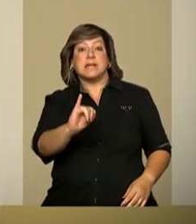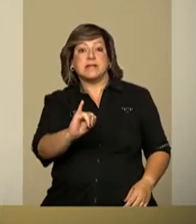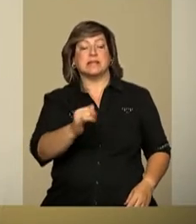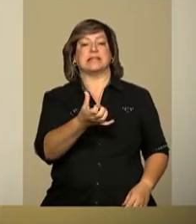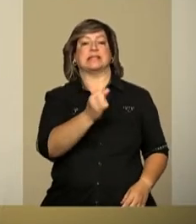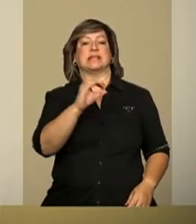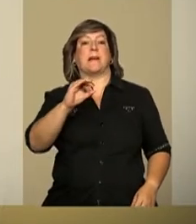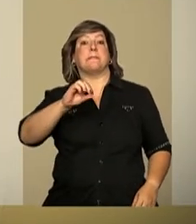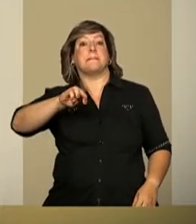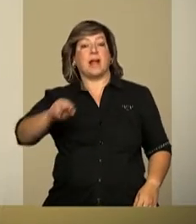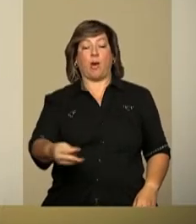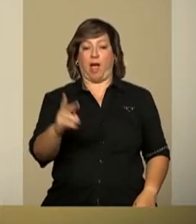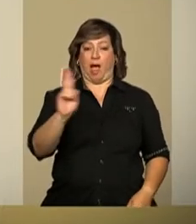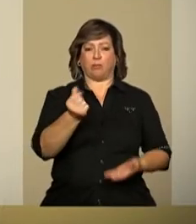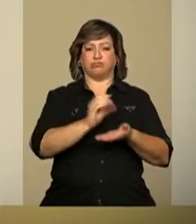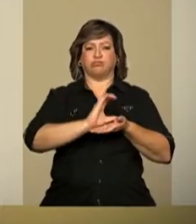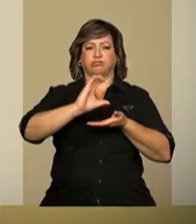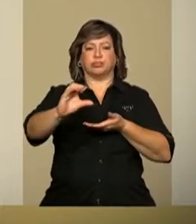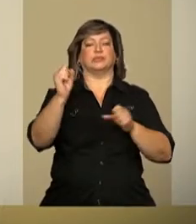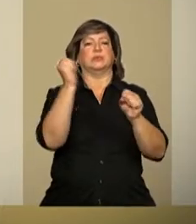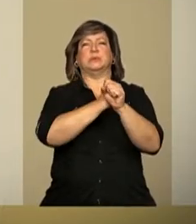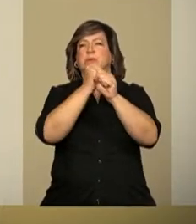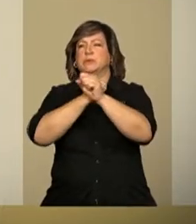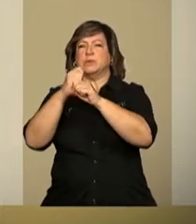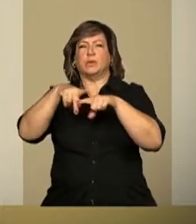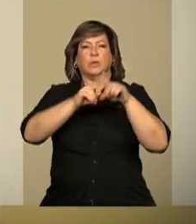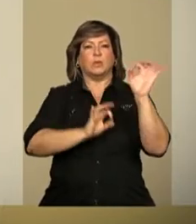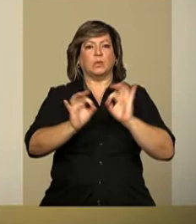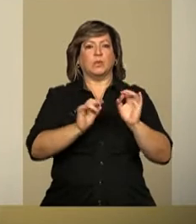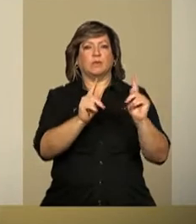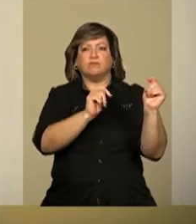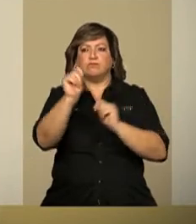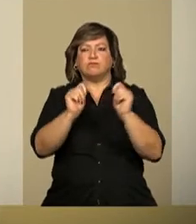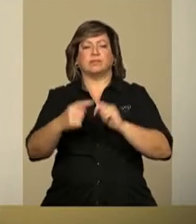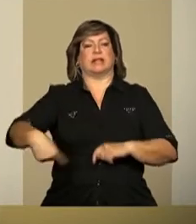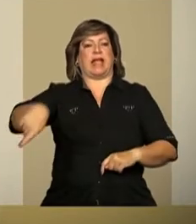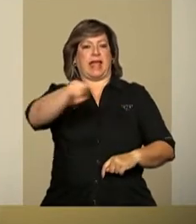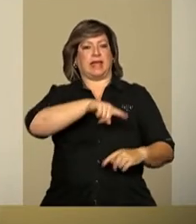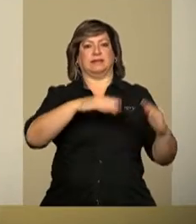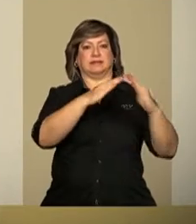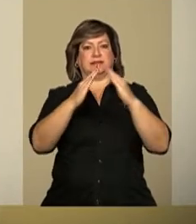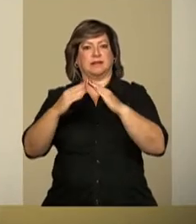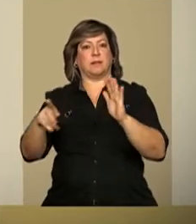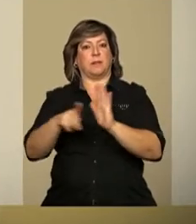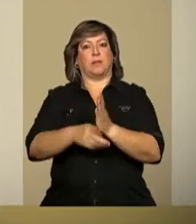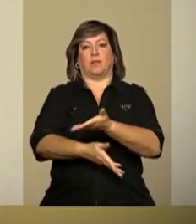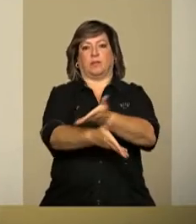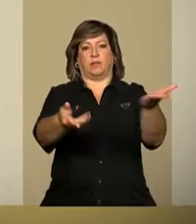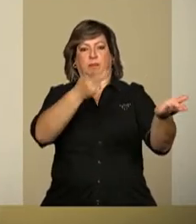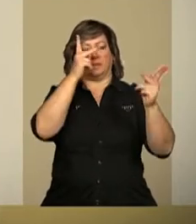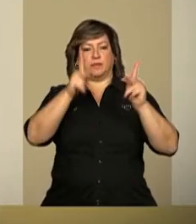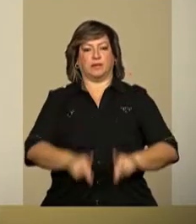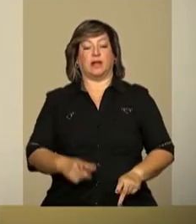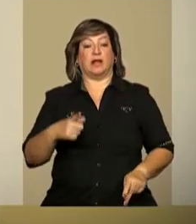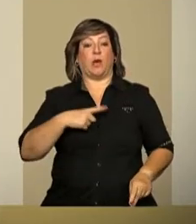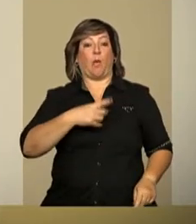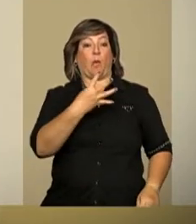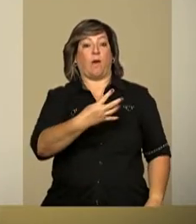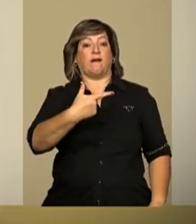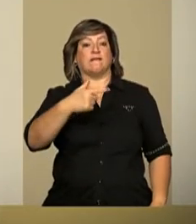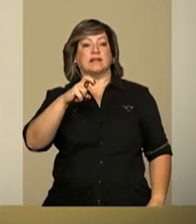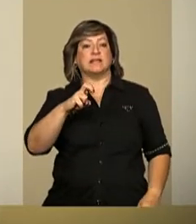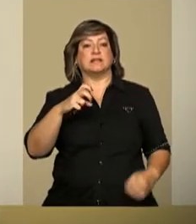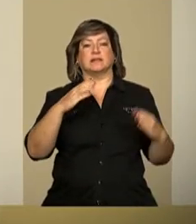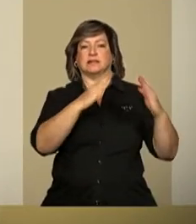milhões de reais para restauração e a preservação desse patrimônio público São 425 Imóveis e